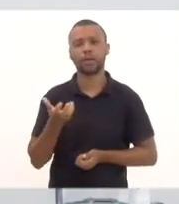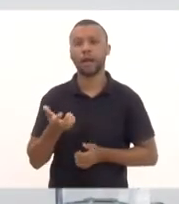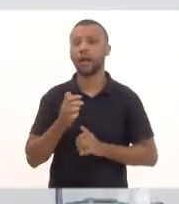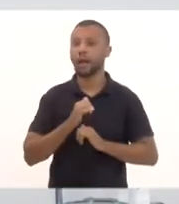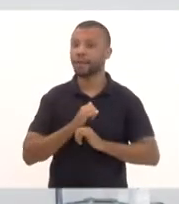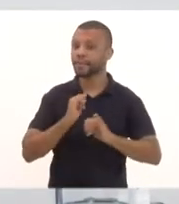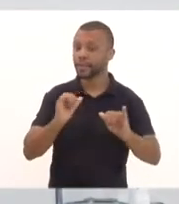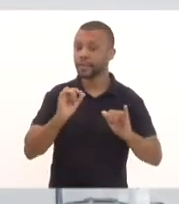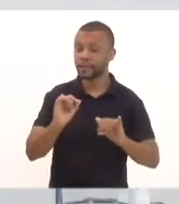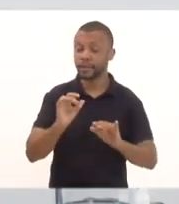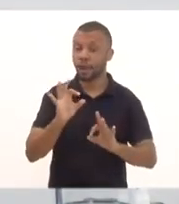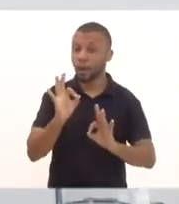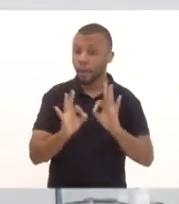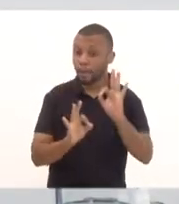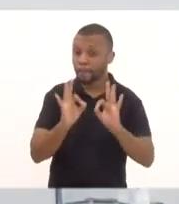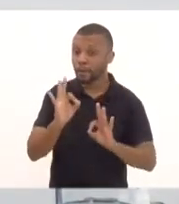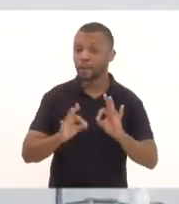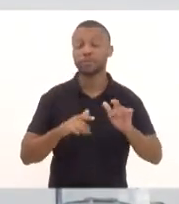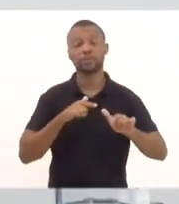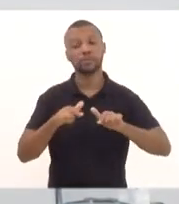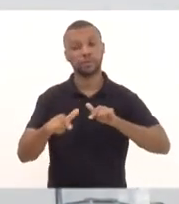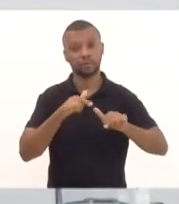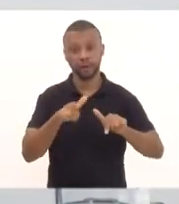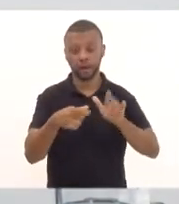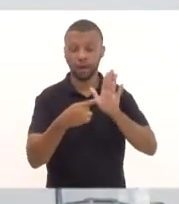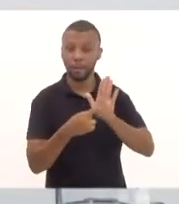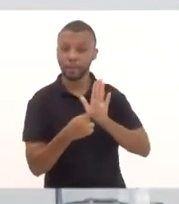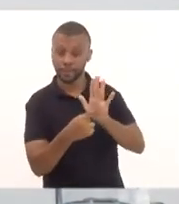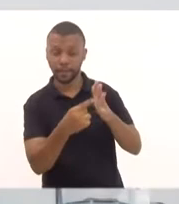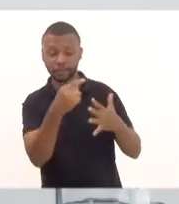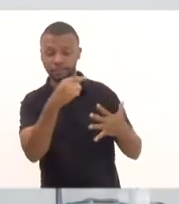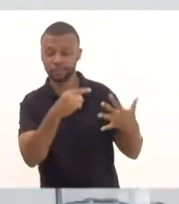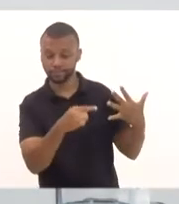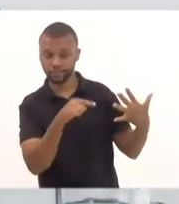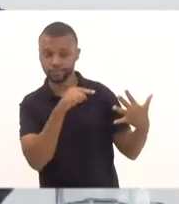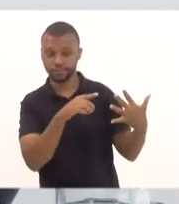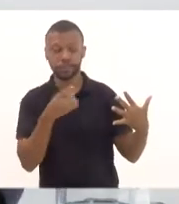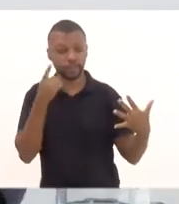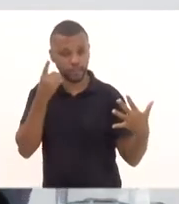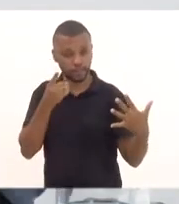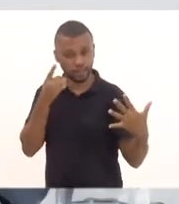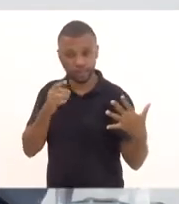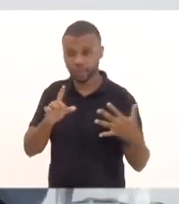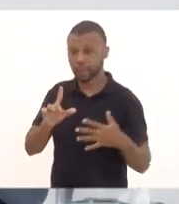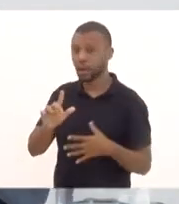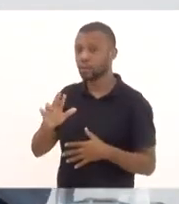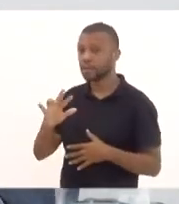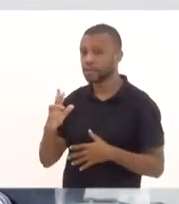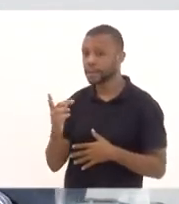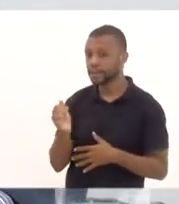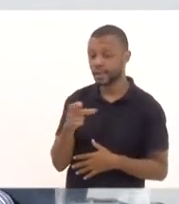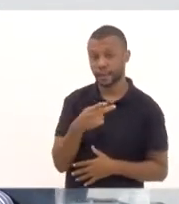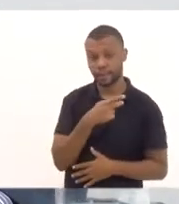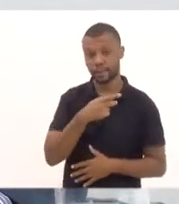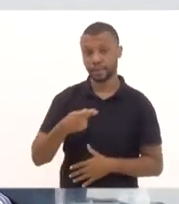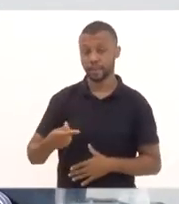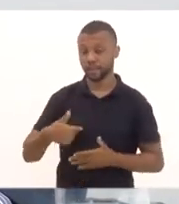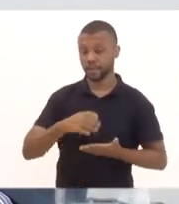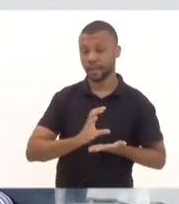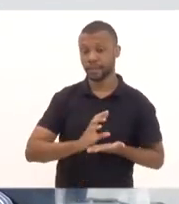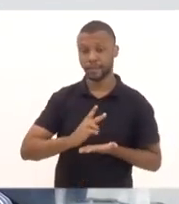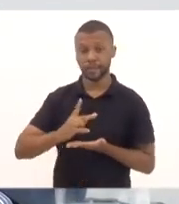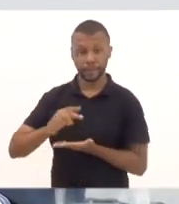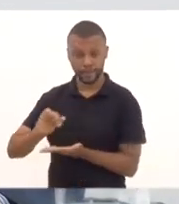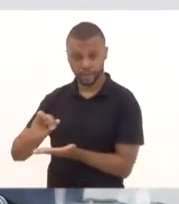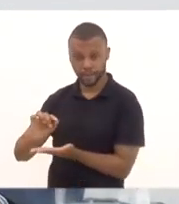plano de trabalho já apresentado pela pela deputada Lucinha que precisa gastar CPI já tem